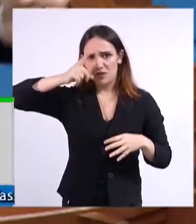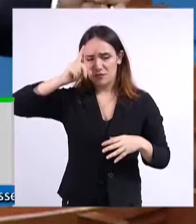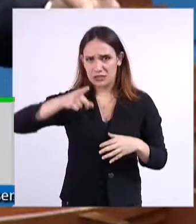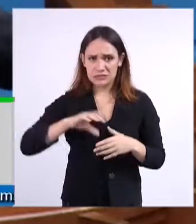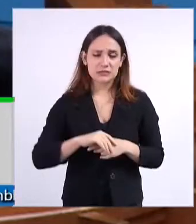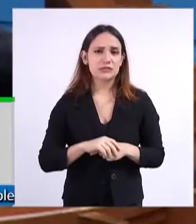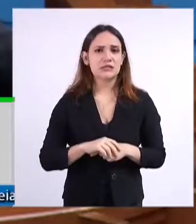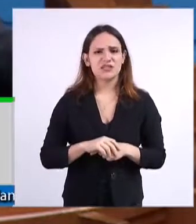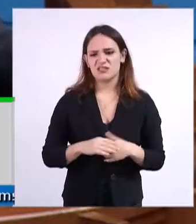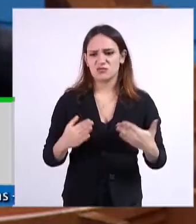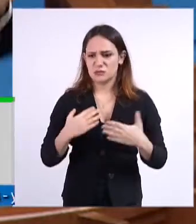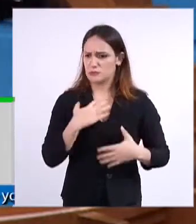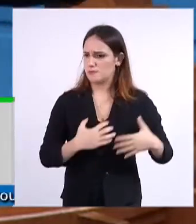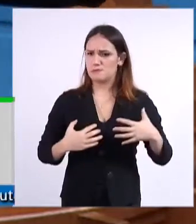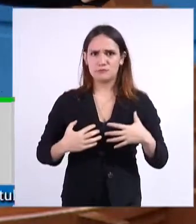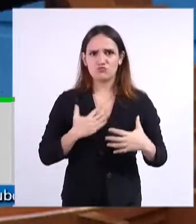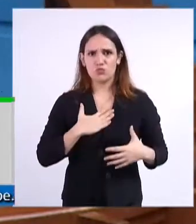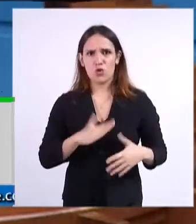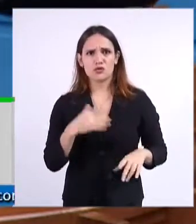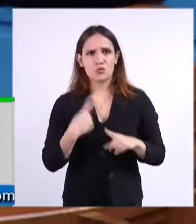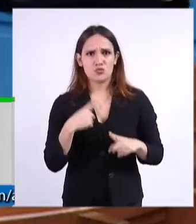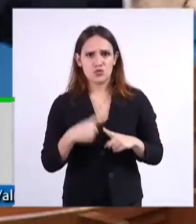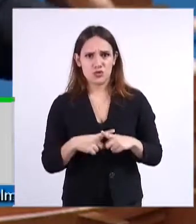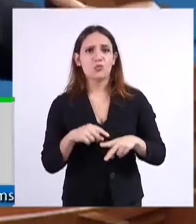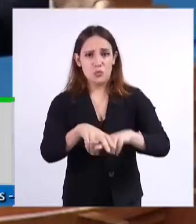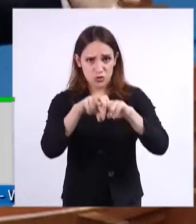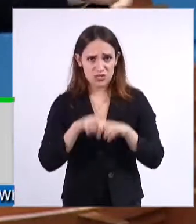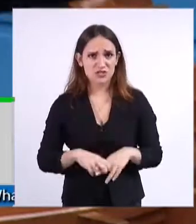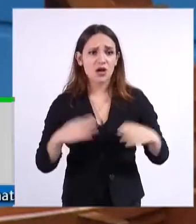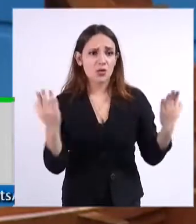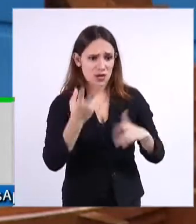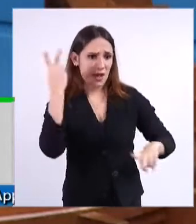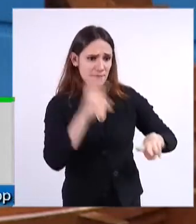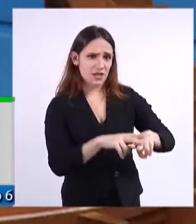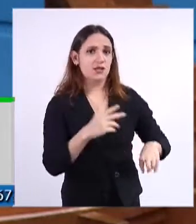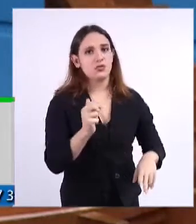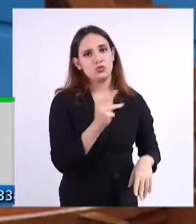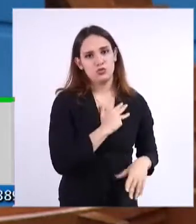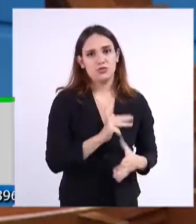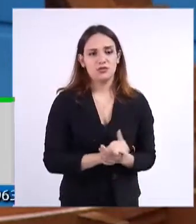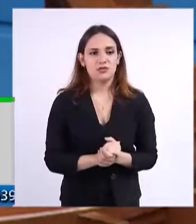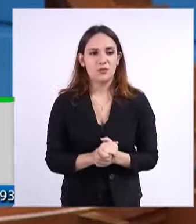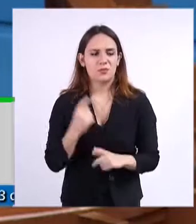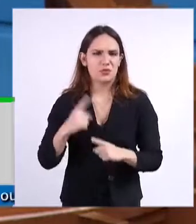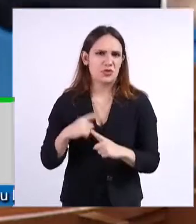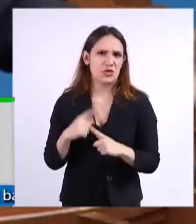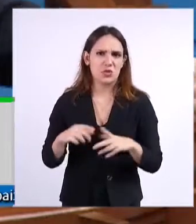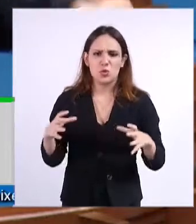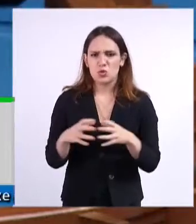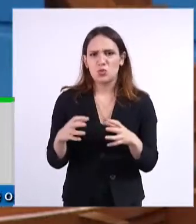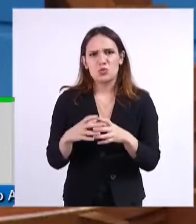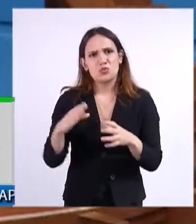um preso político, que a turma do Bolsonaro fala que destruiu o Brasil,